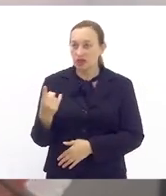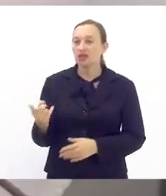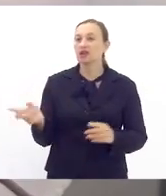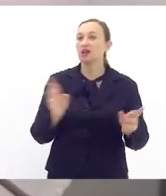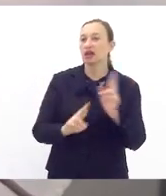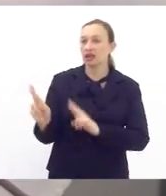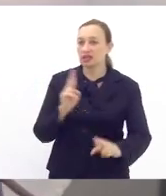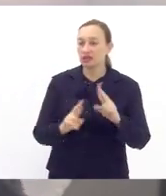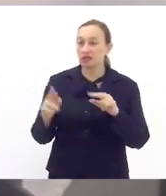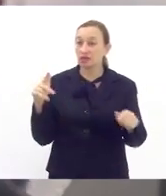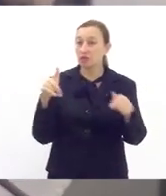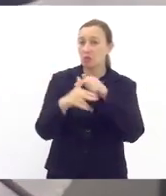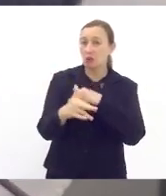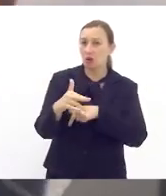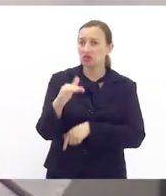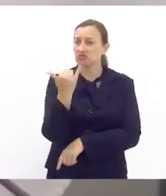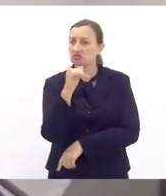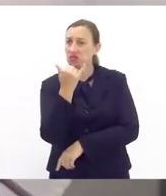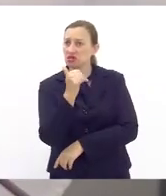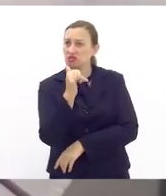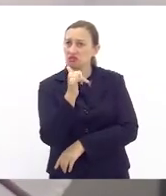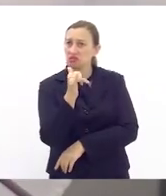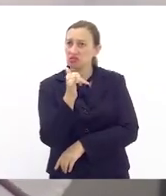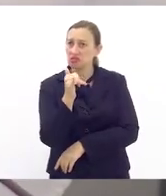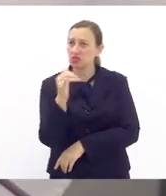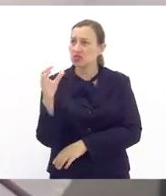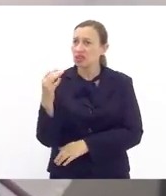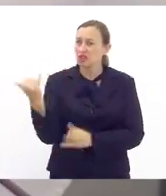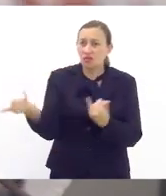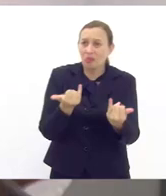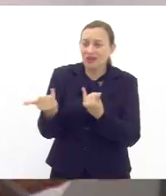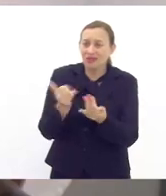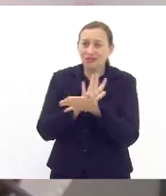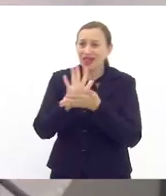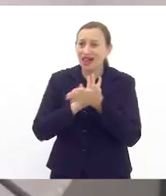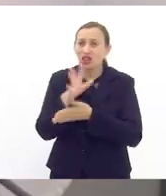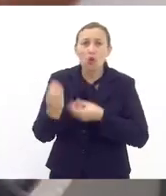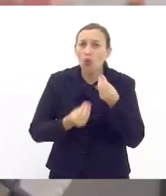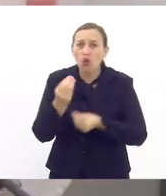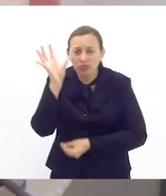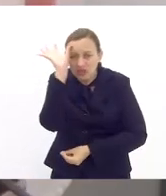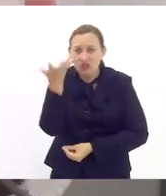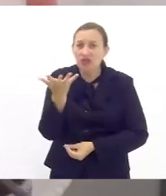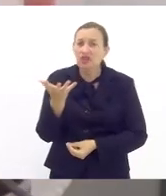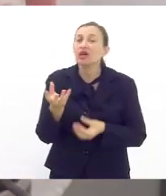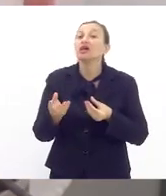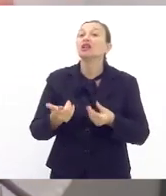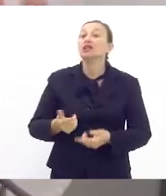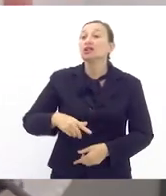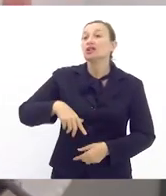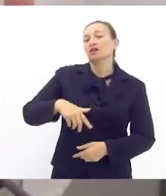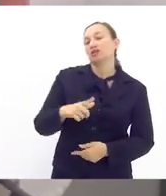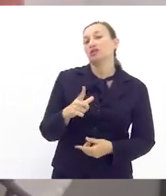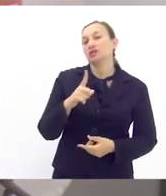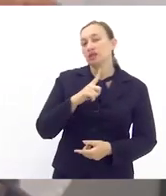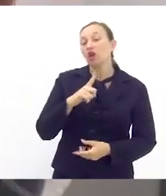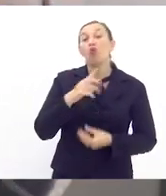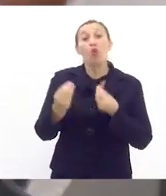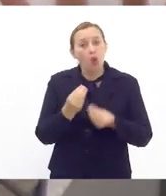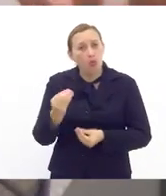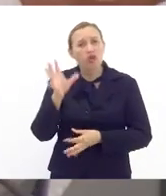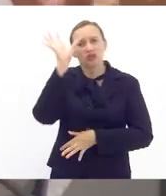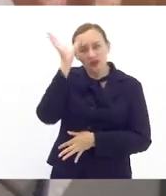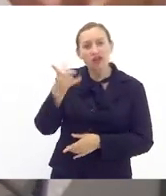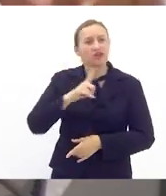sem o prévio comunicado como que a gente faz para resolver isso se tem uma solução para isso porque tem gente que